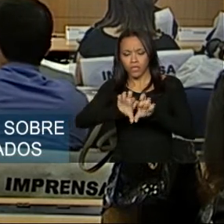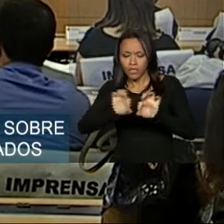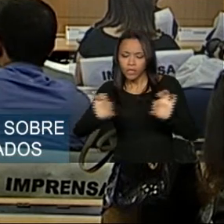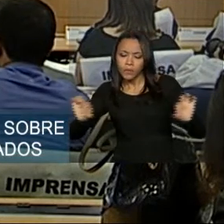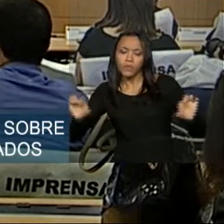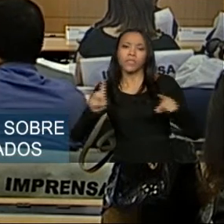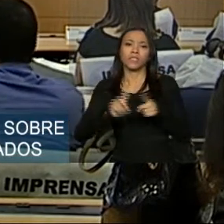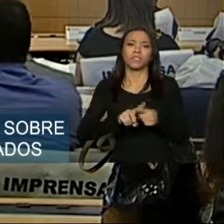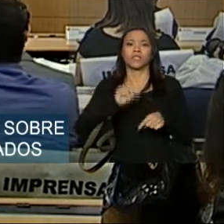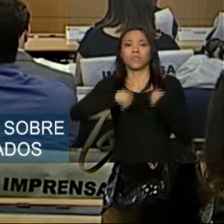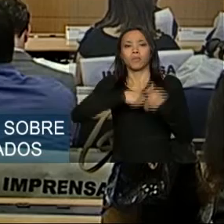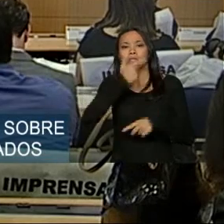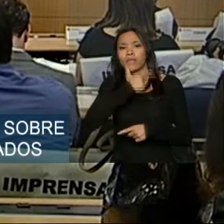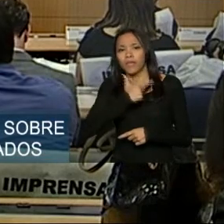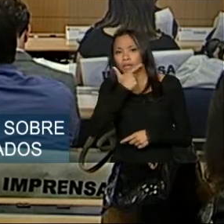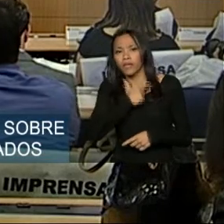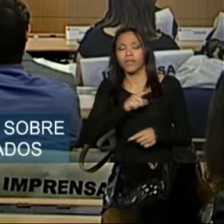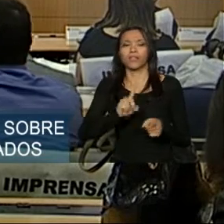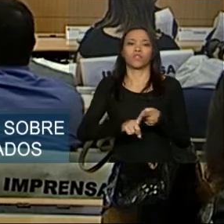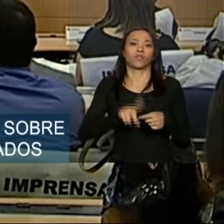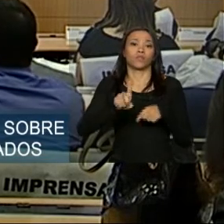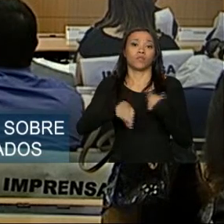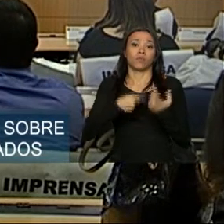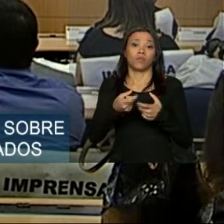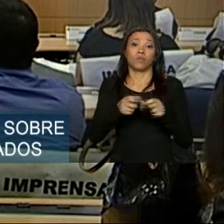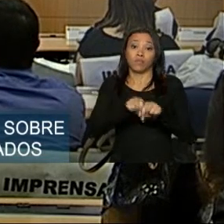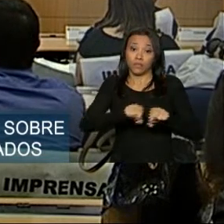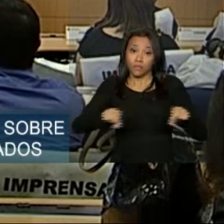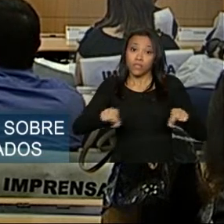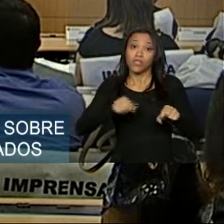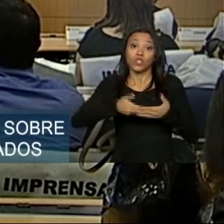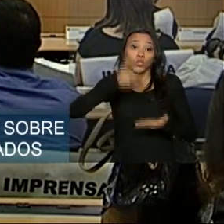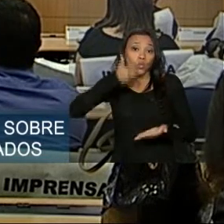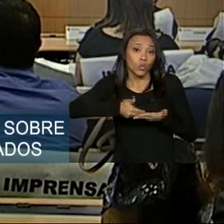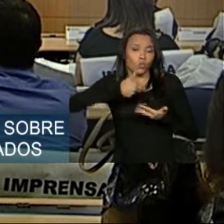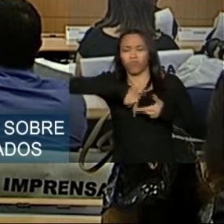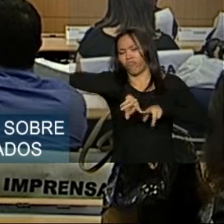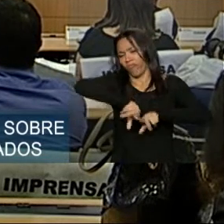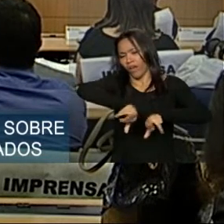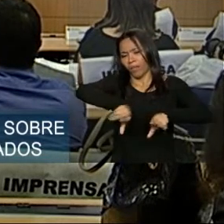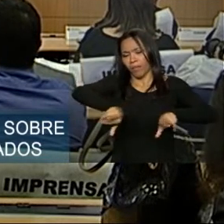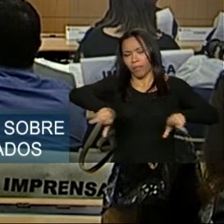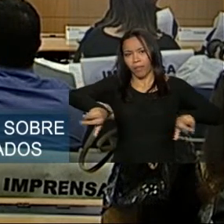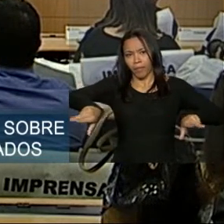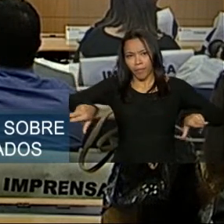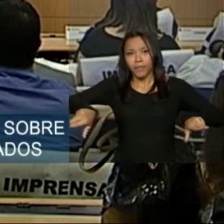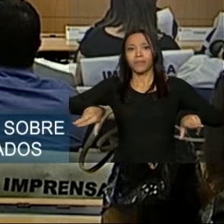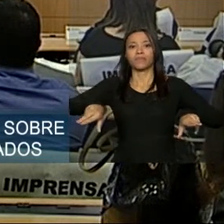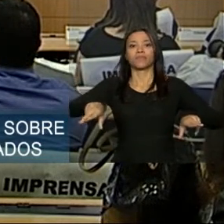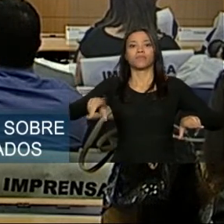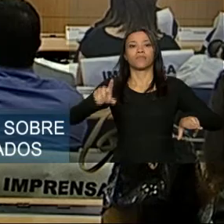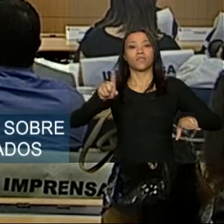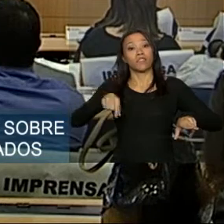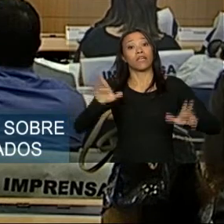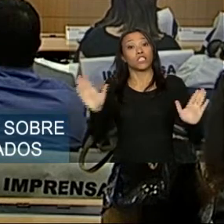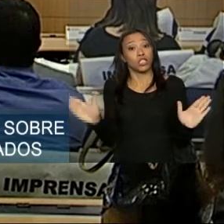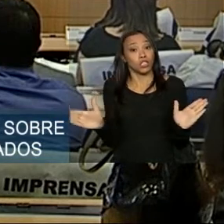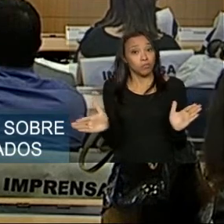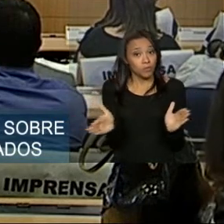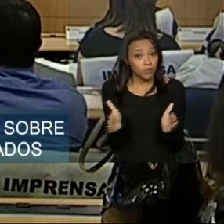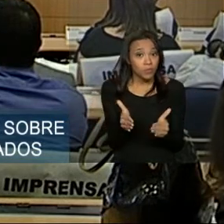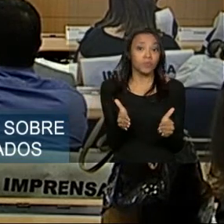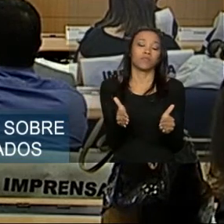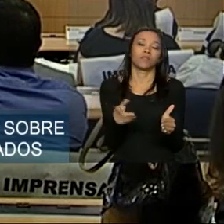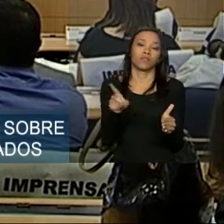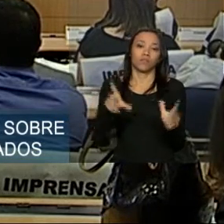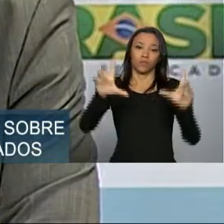presuntaria, queijo mussarela, queijo cremoso, salsicha, sopas instantâneas. Então, você vai fechando o arco, né, de ofertas de produtos da